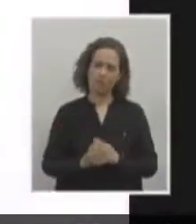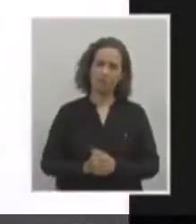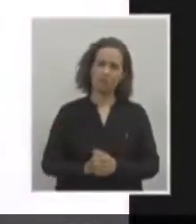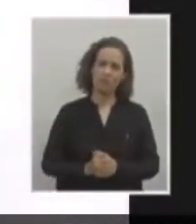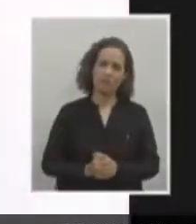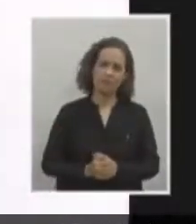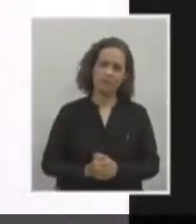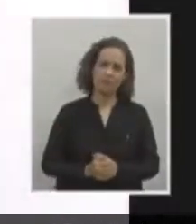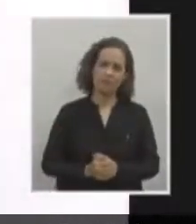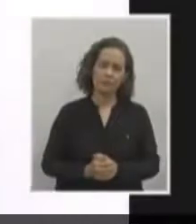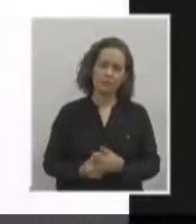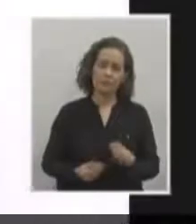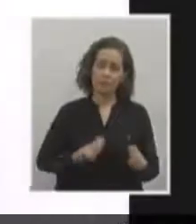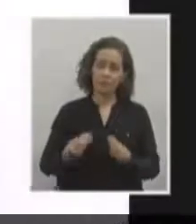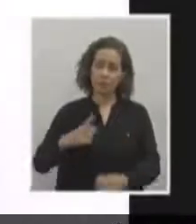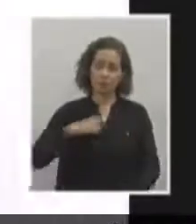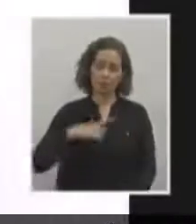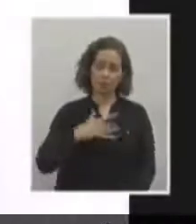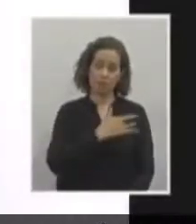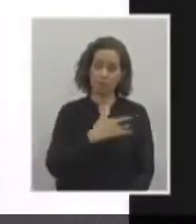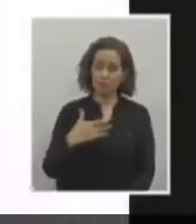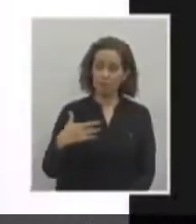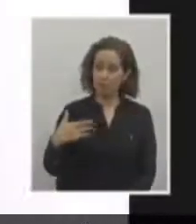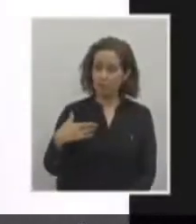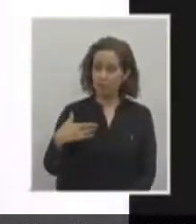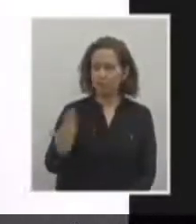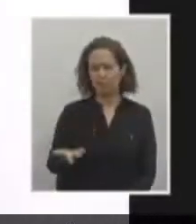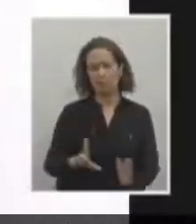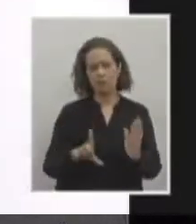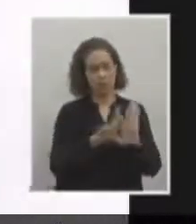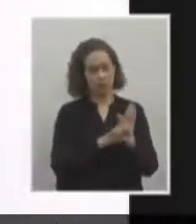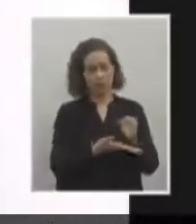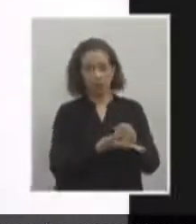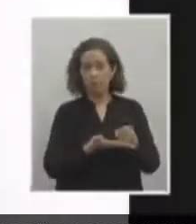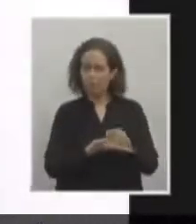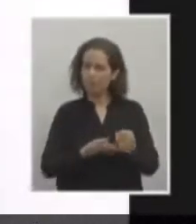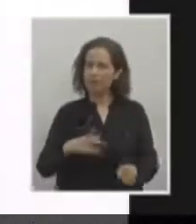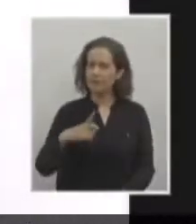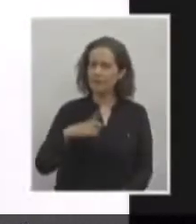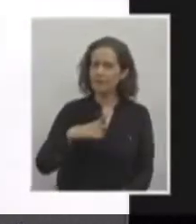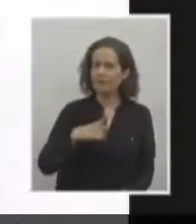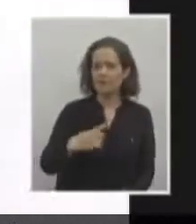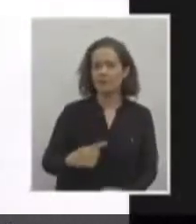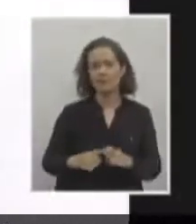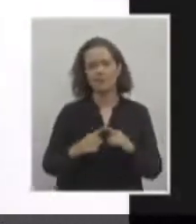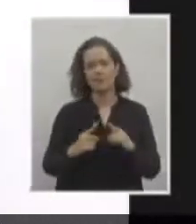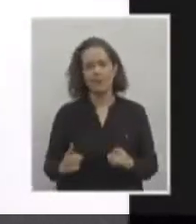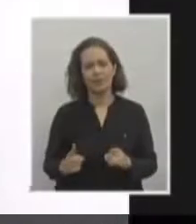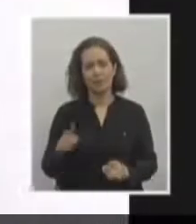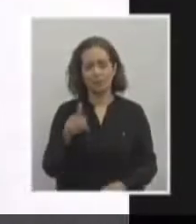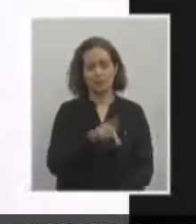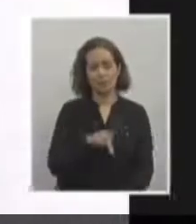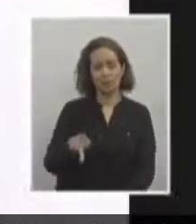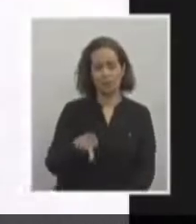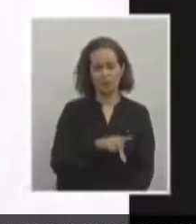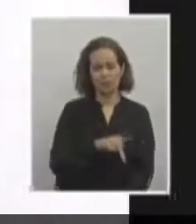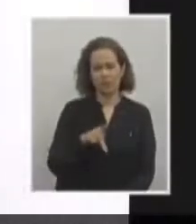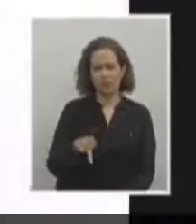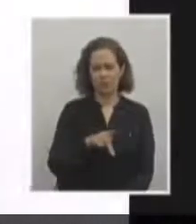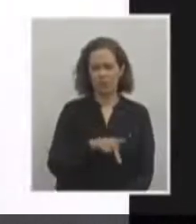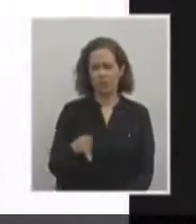uma disposição, eu tenho um amparo legal. Agora, um professor, para atuar como regente, eu não tenho como